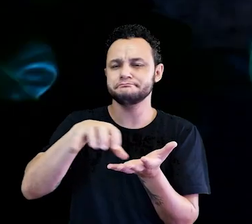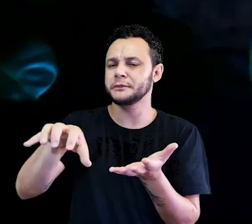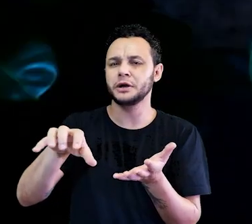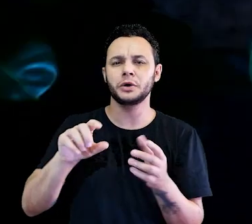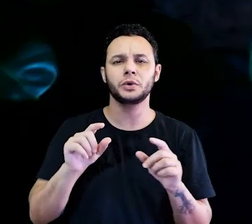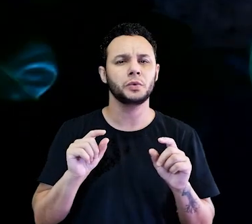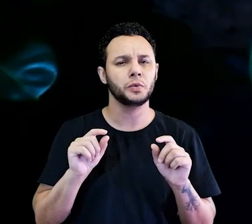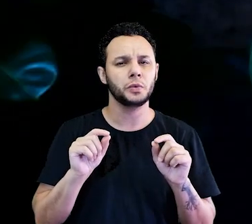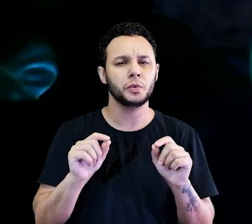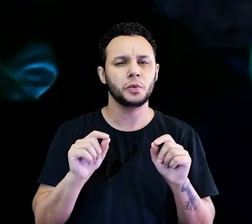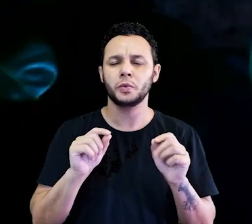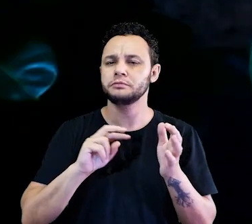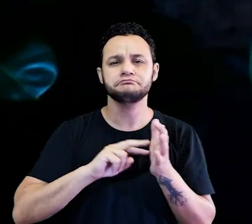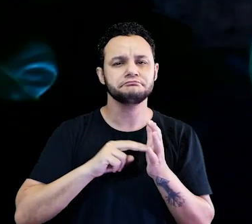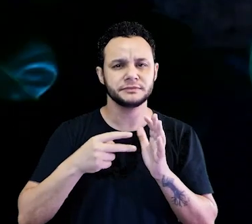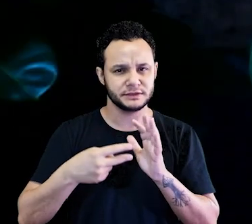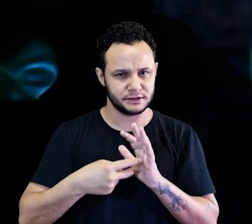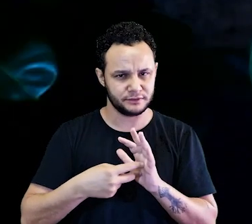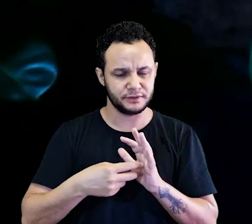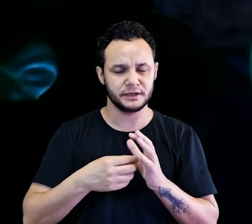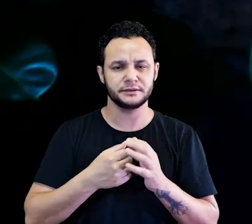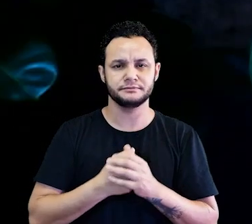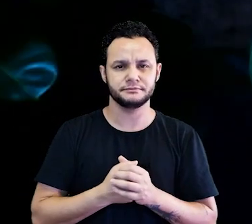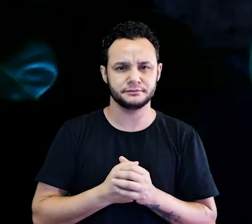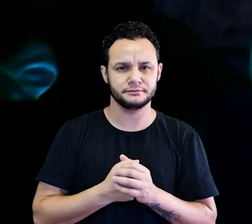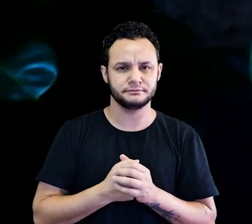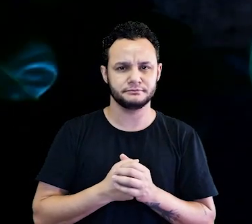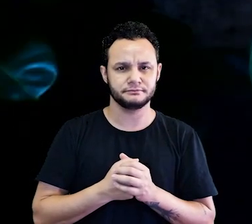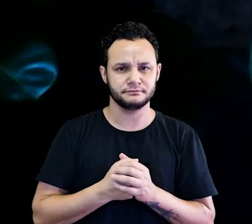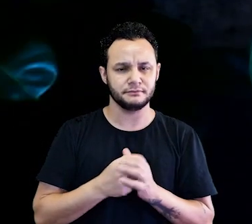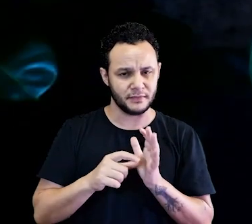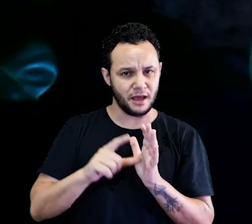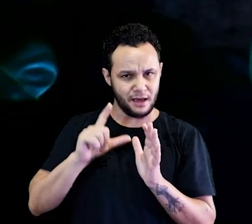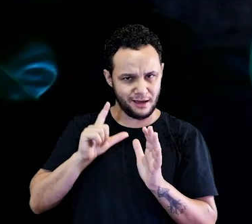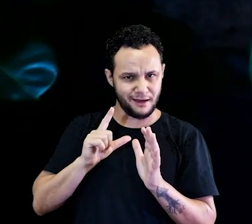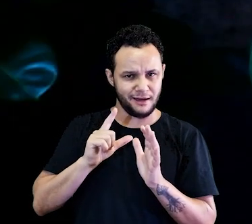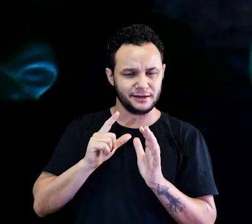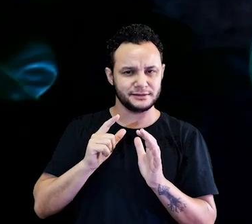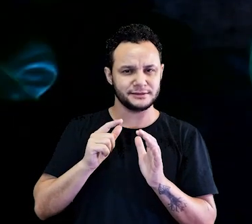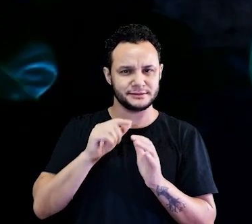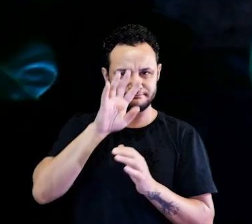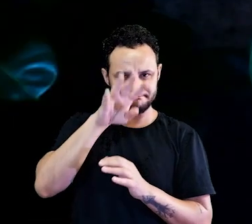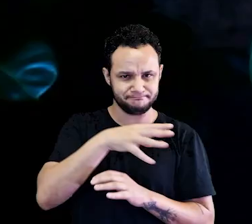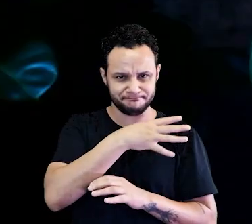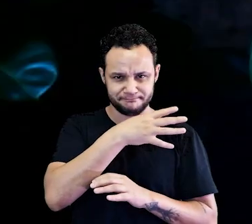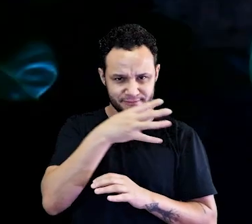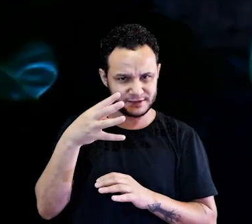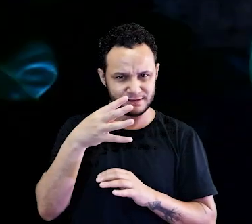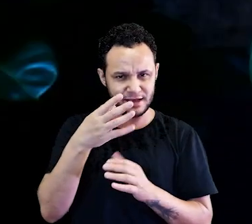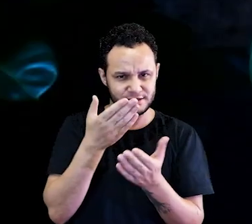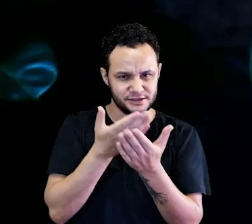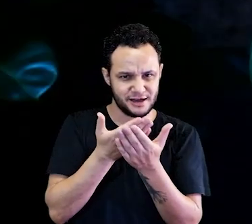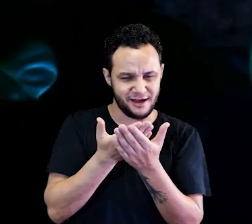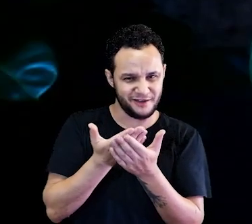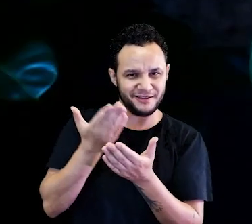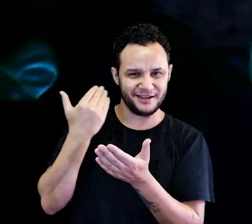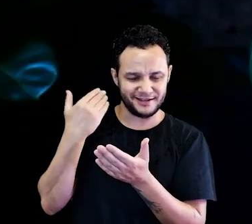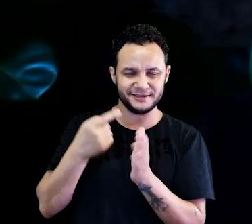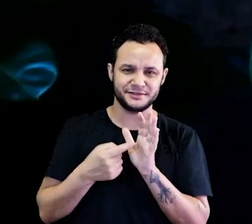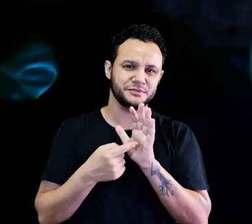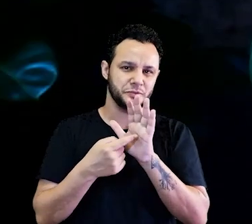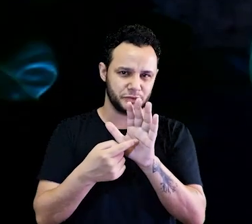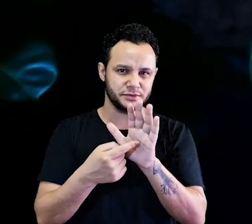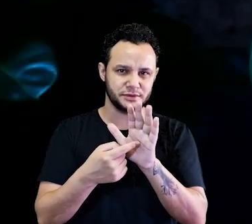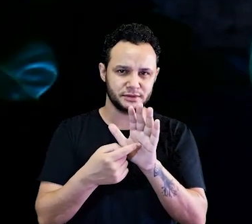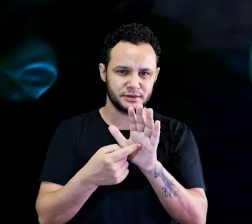descentralização, né? Isso é muito importante até para a gente entender o PDDE. Eu já mostrei esse quadrinho para vocês lá na outra aula